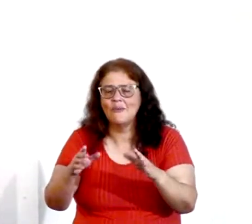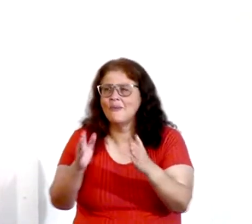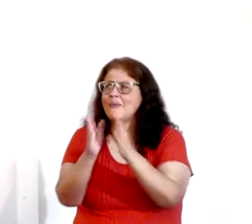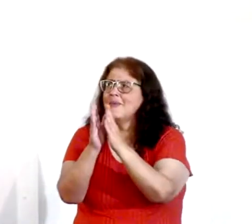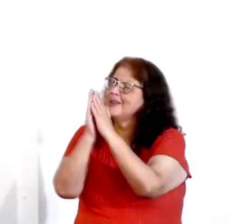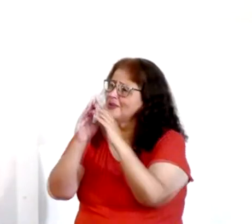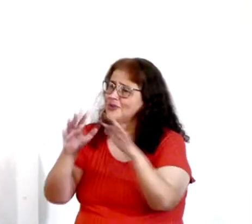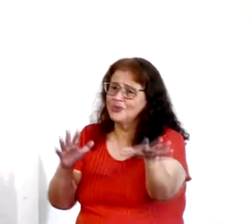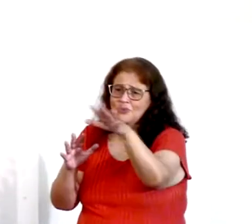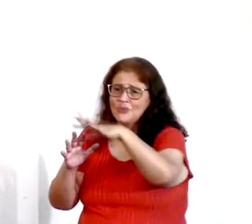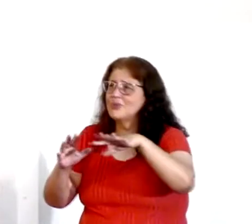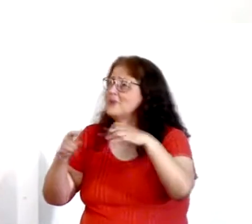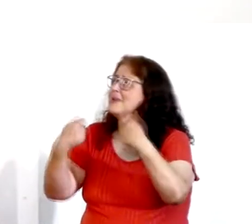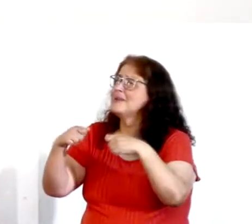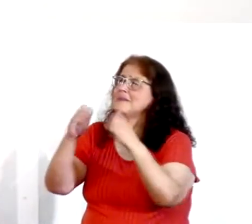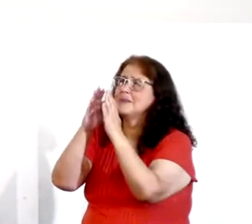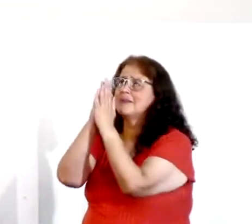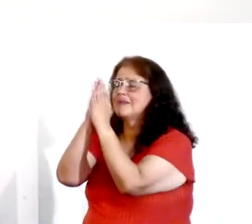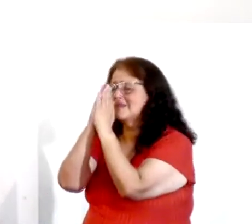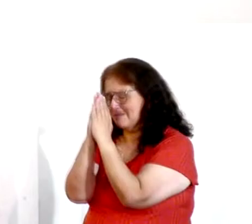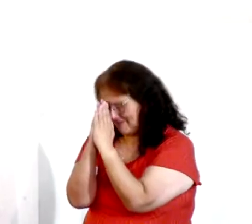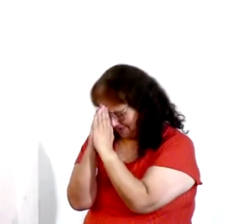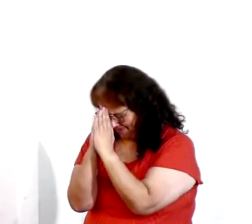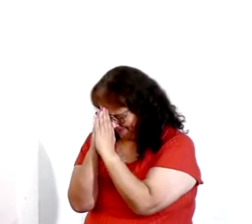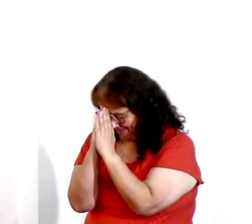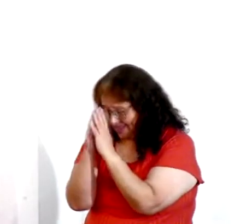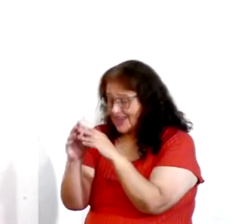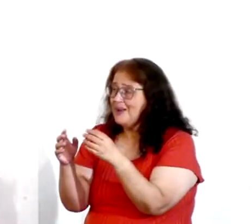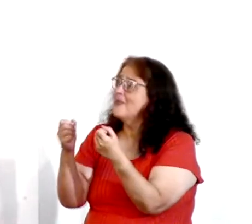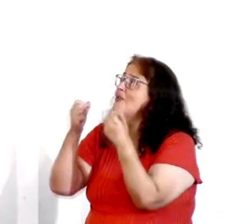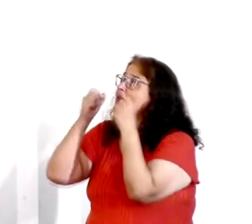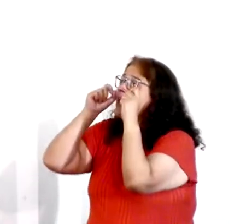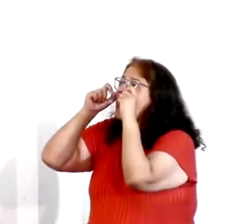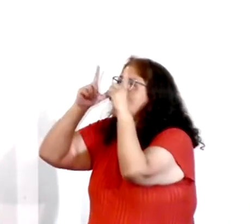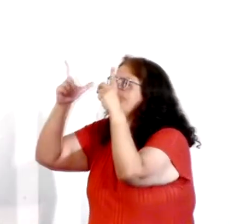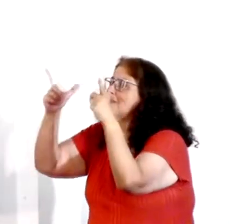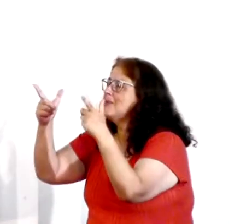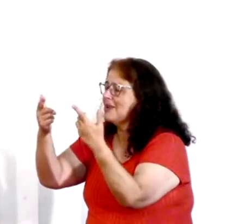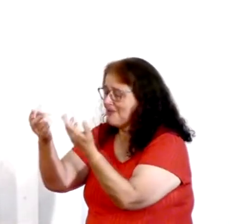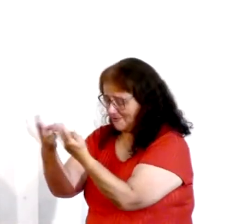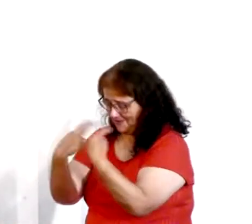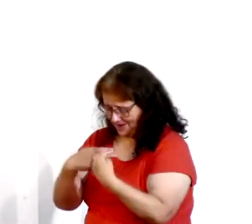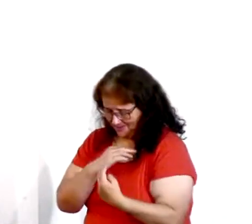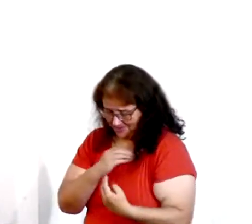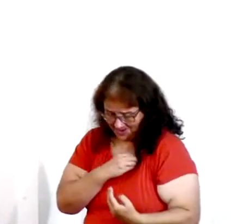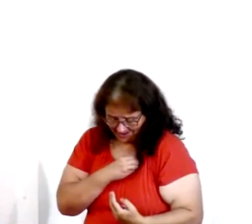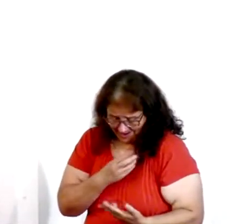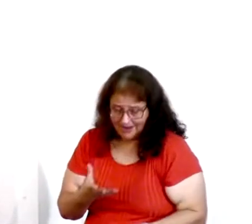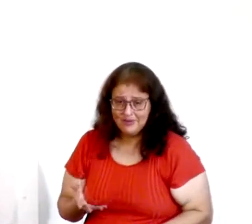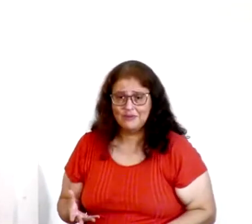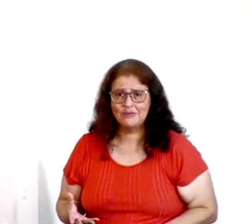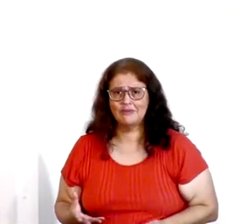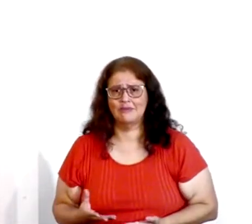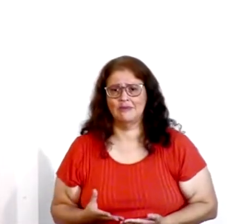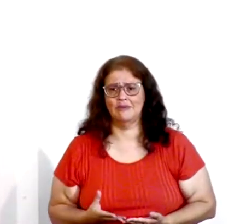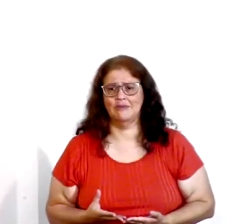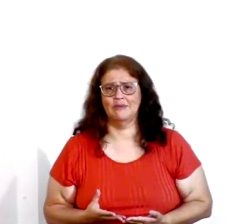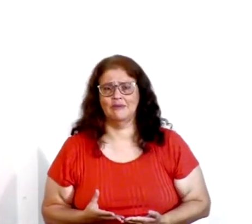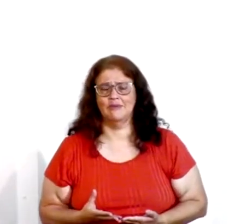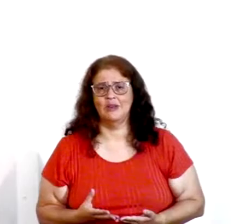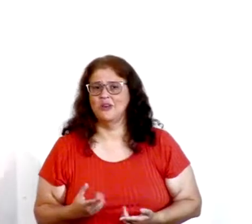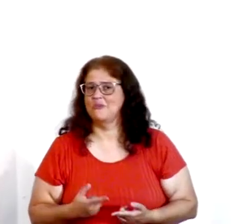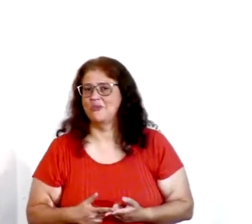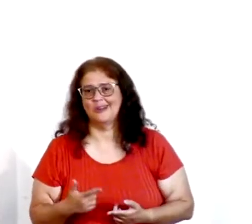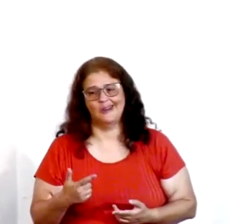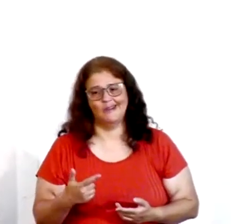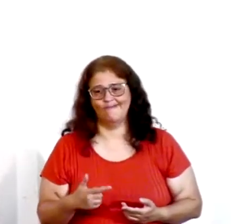pecados, para que eu possa tratar os meus pecados como pecado. Porque, queridos, sem arrependimento